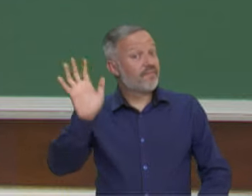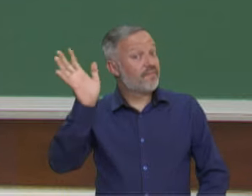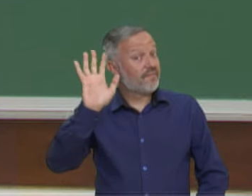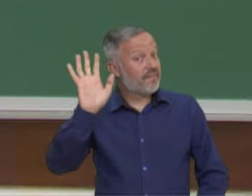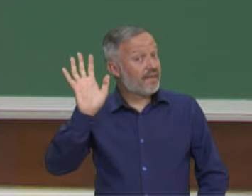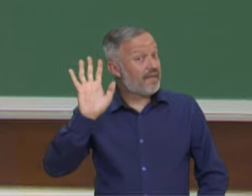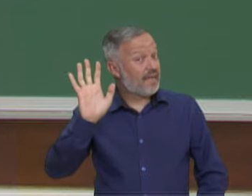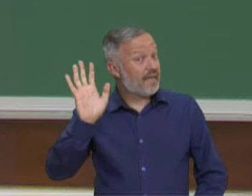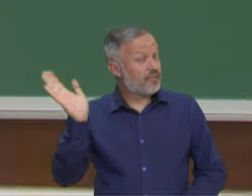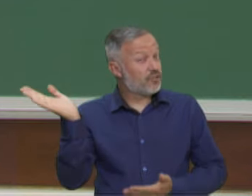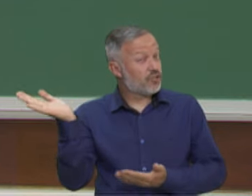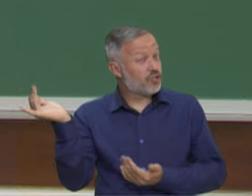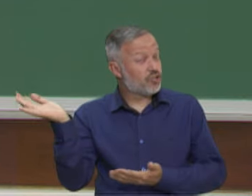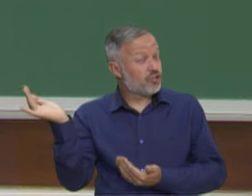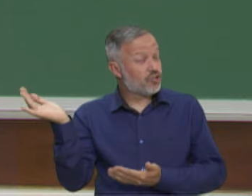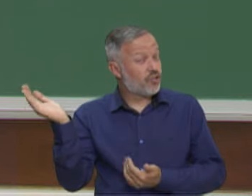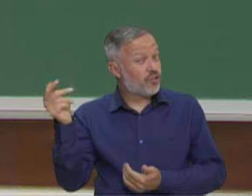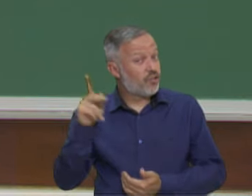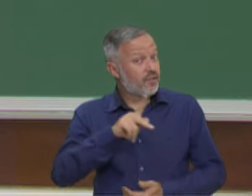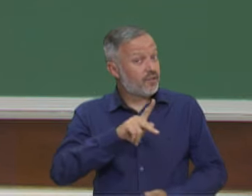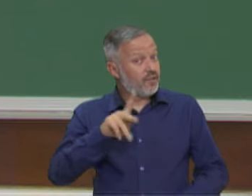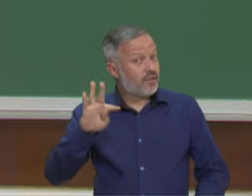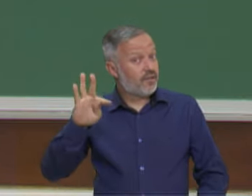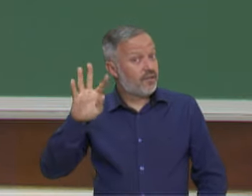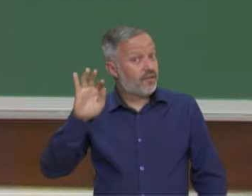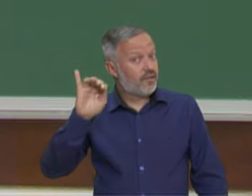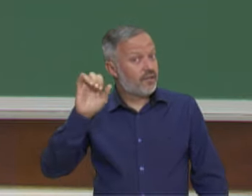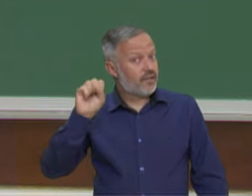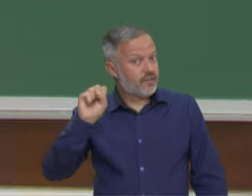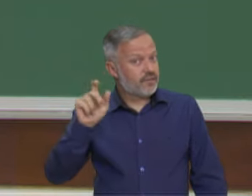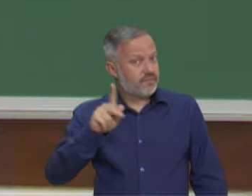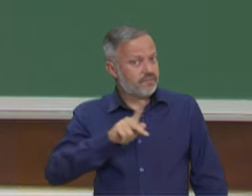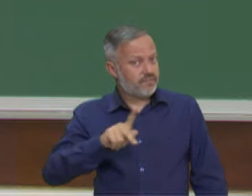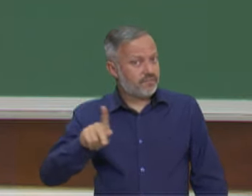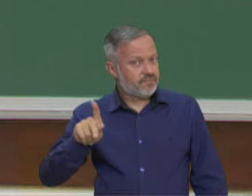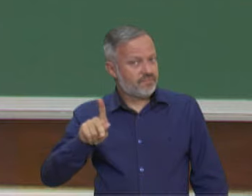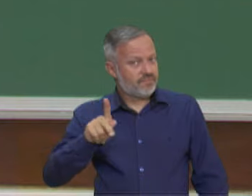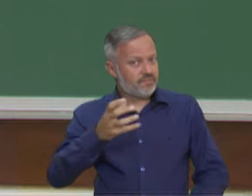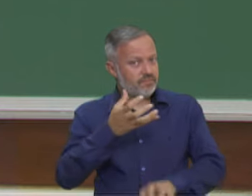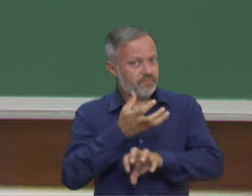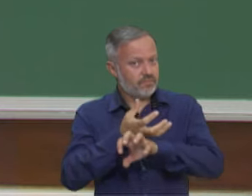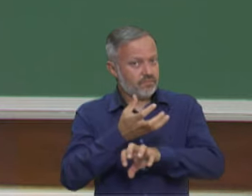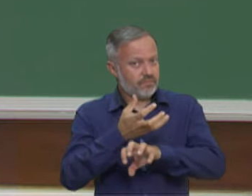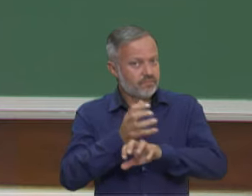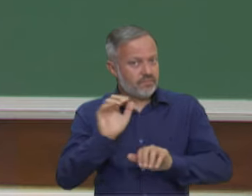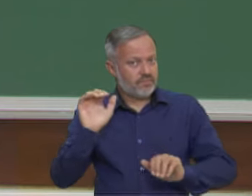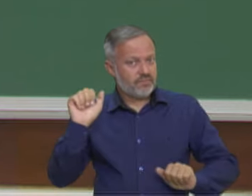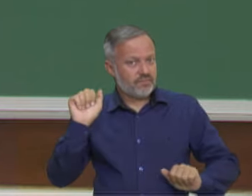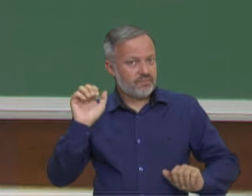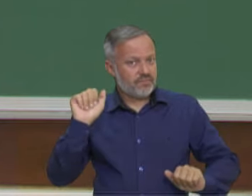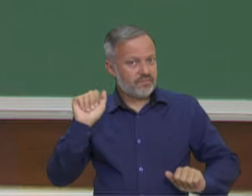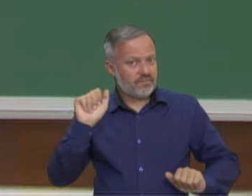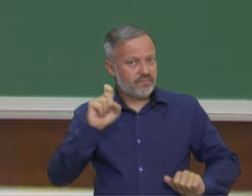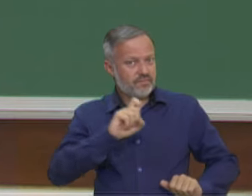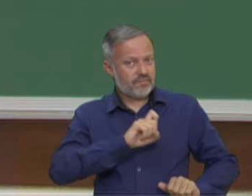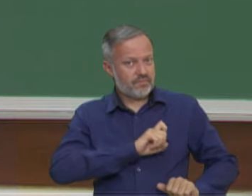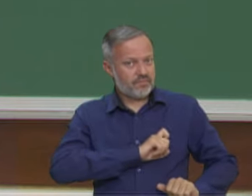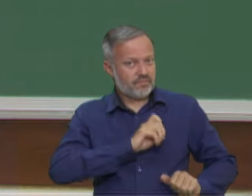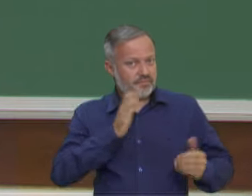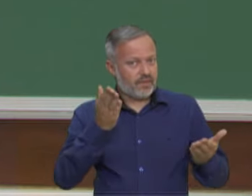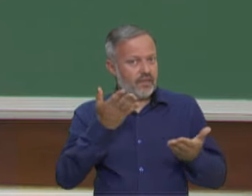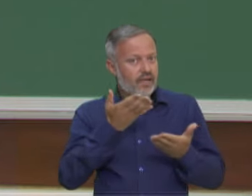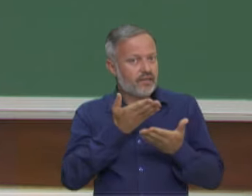Olá, chicos e chicas, eu sou a professora Thaís, de espanhol, e vamos trabalhar aí com a aula 4, com o primeiro ano do